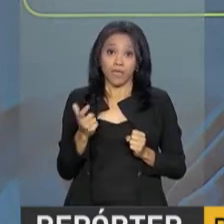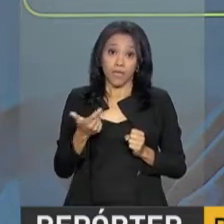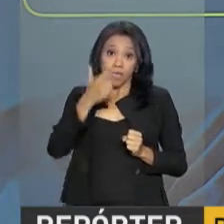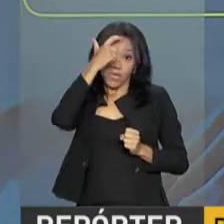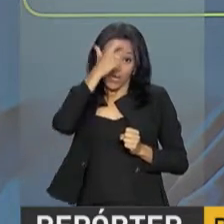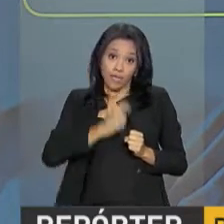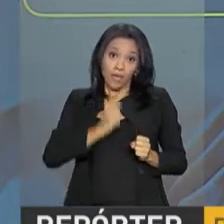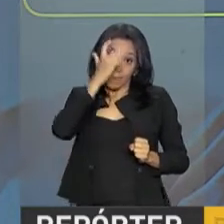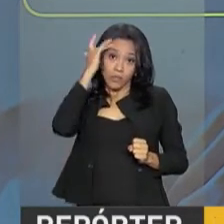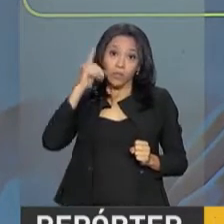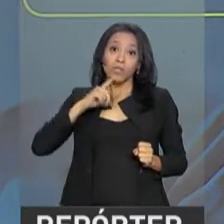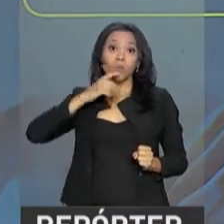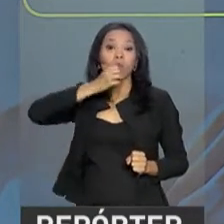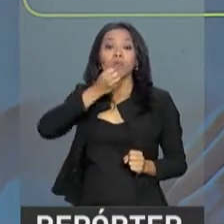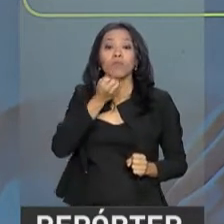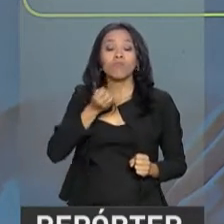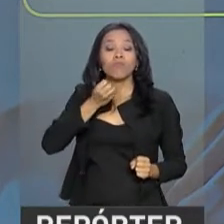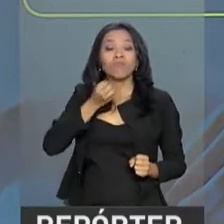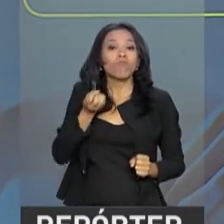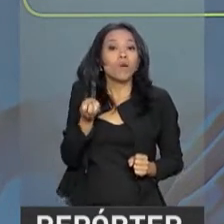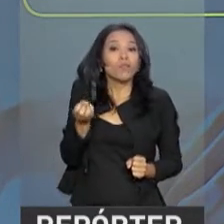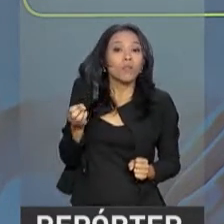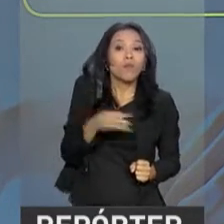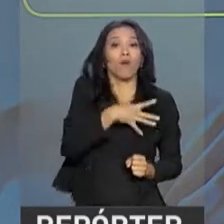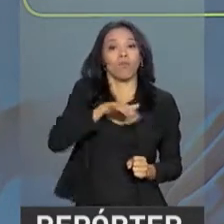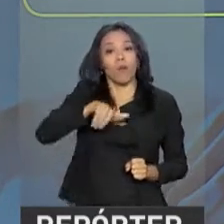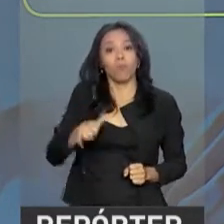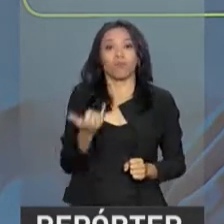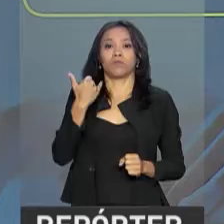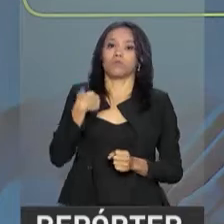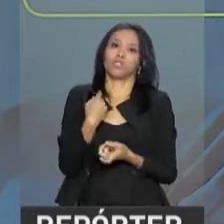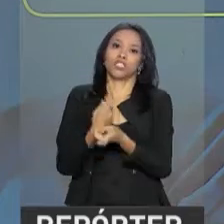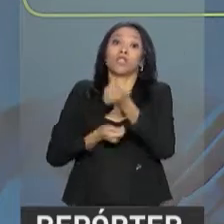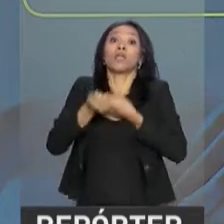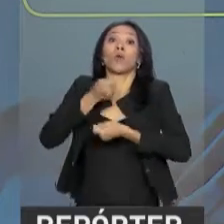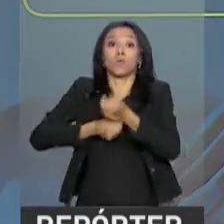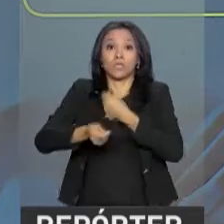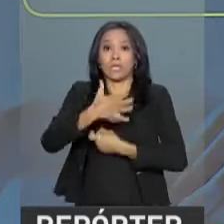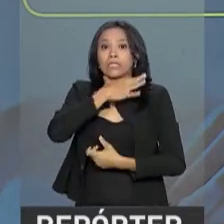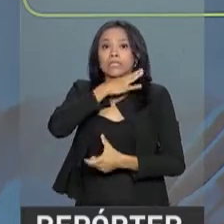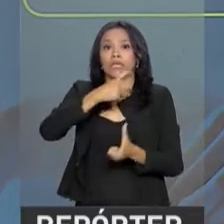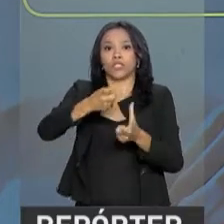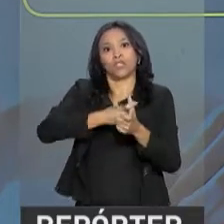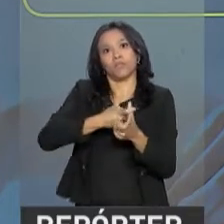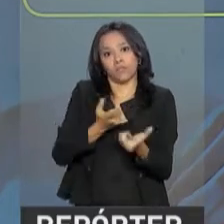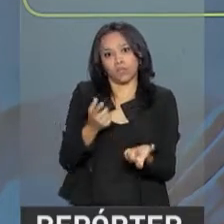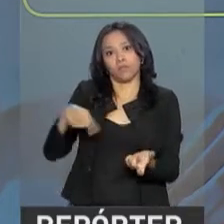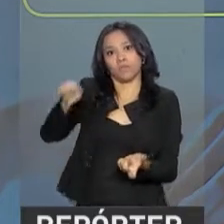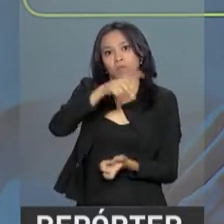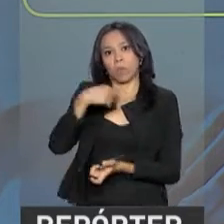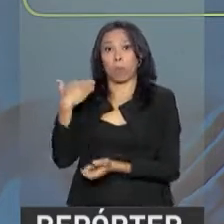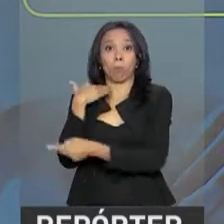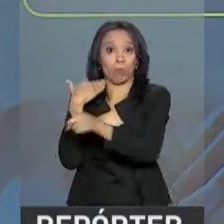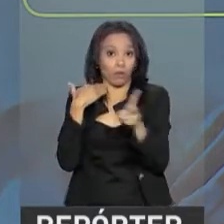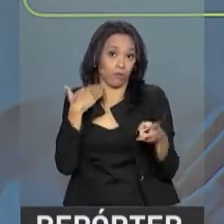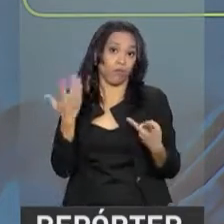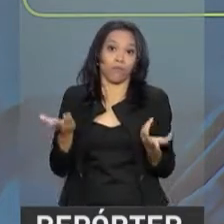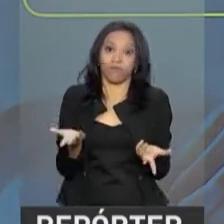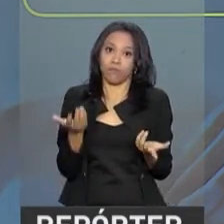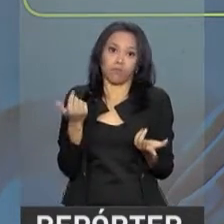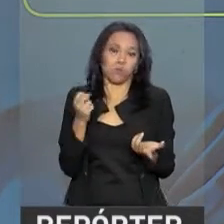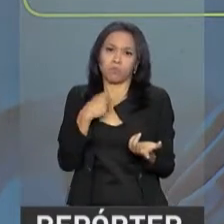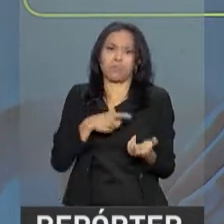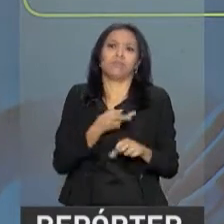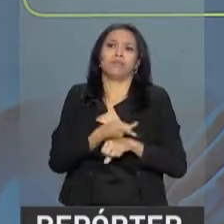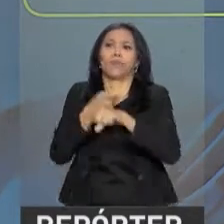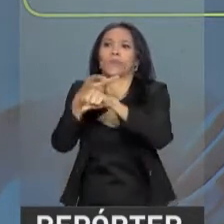uma nova chance de renegociar aquele débito que ele tem com alguma instituição, né? Sem necessariamente ter que ir ao